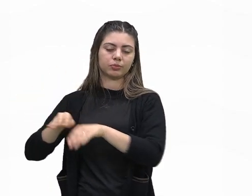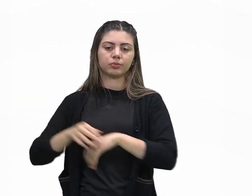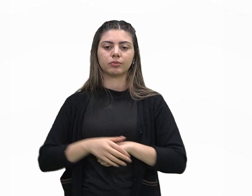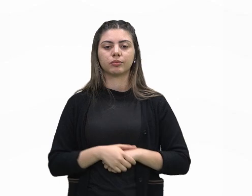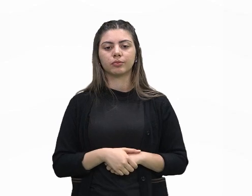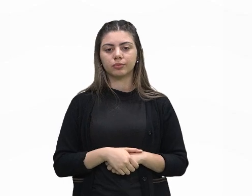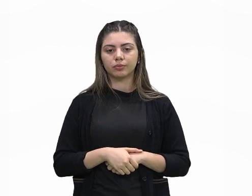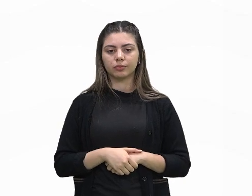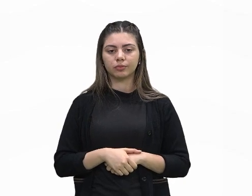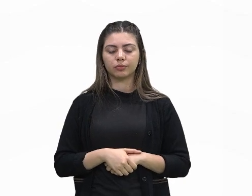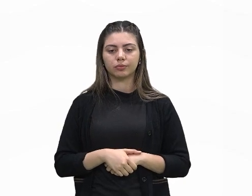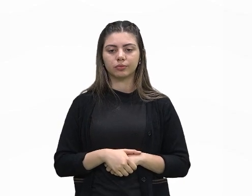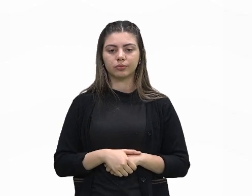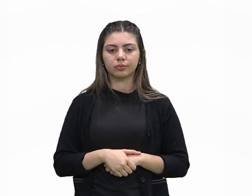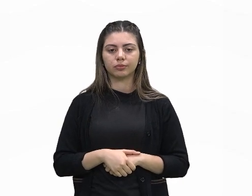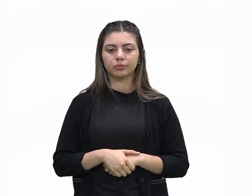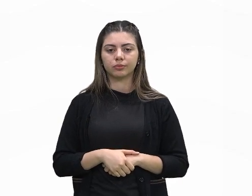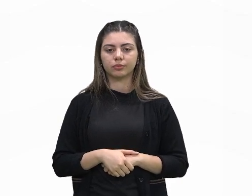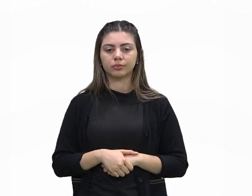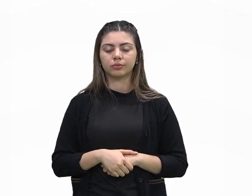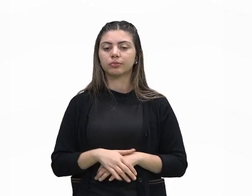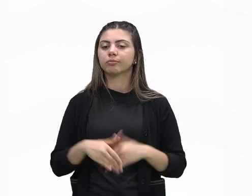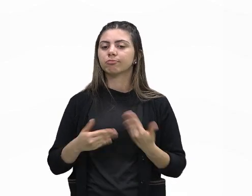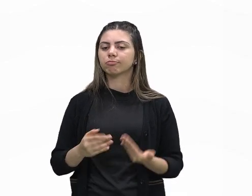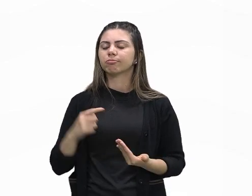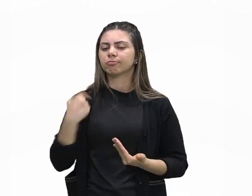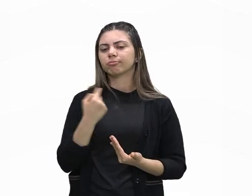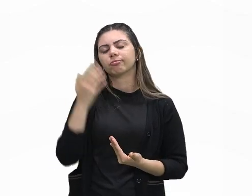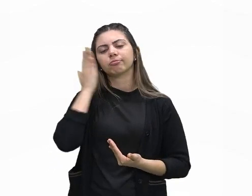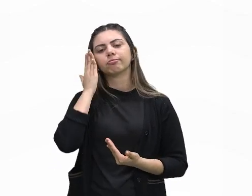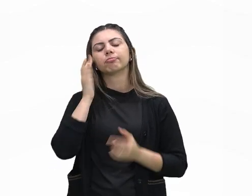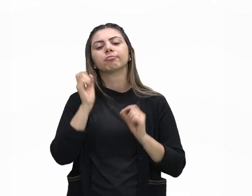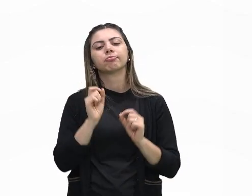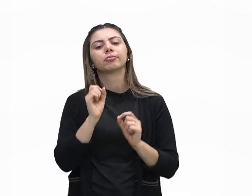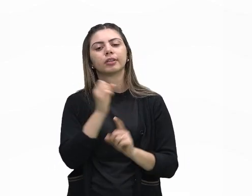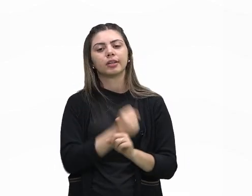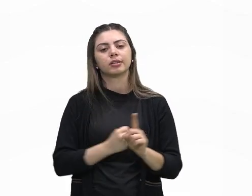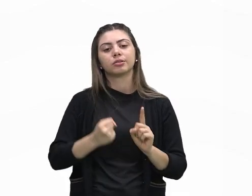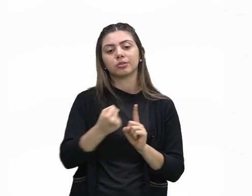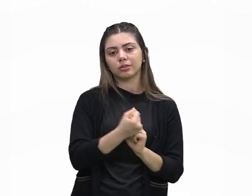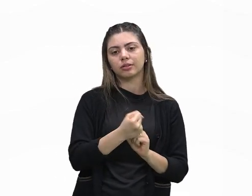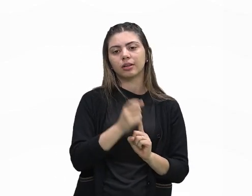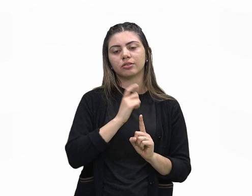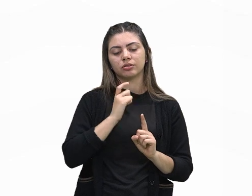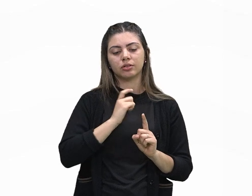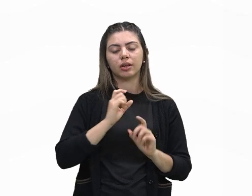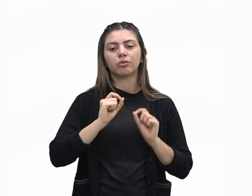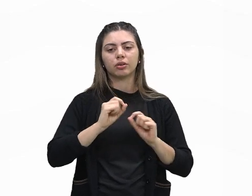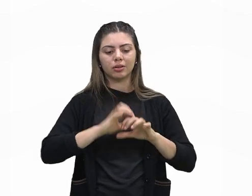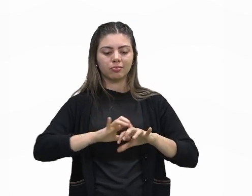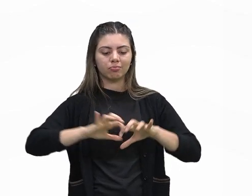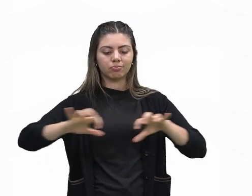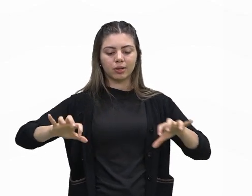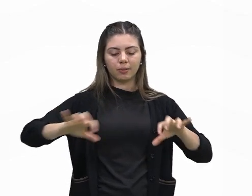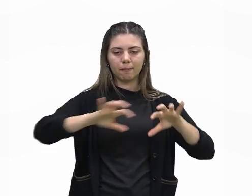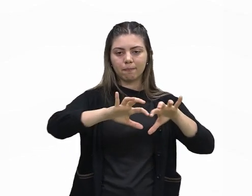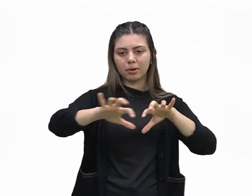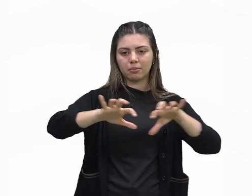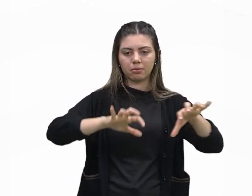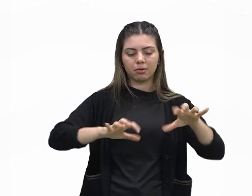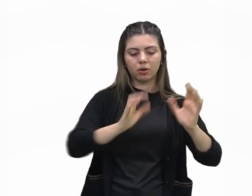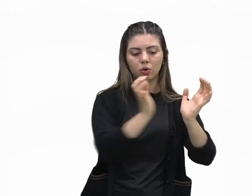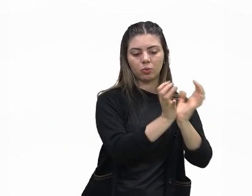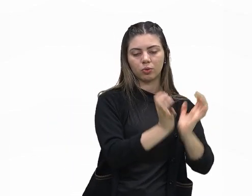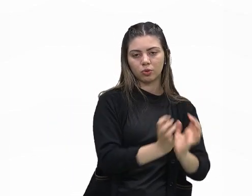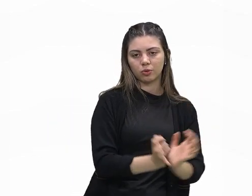sociais. Então, nós sabemos que a sociedade é dividida em classes. Então, nessas classes,